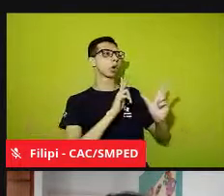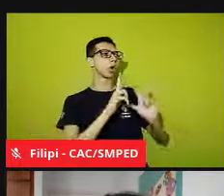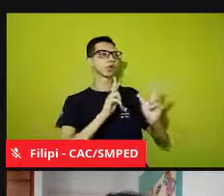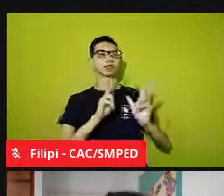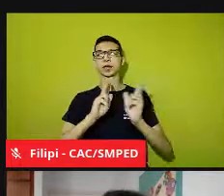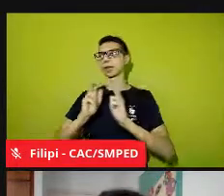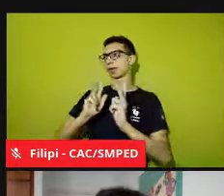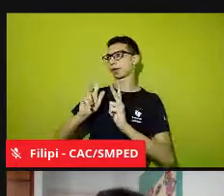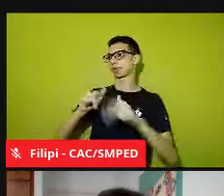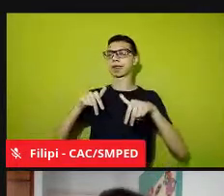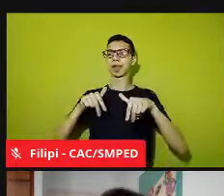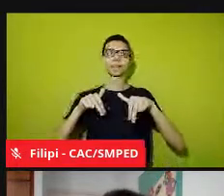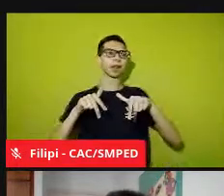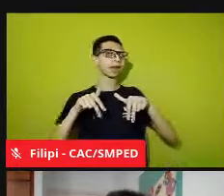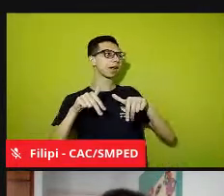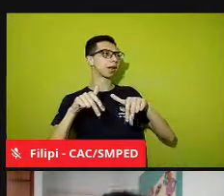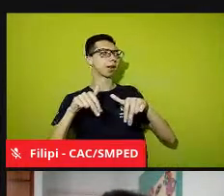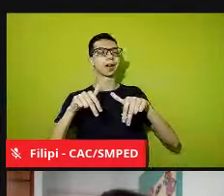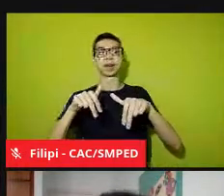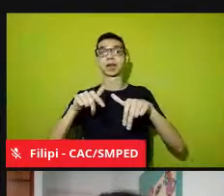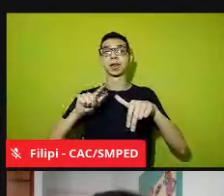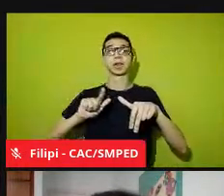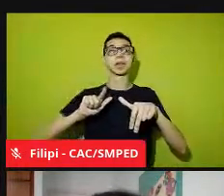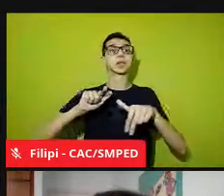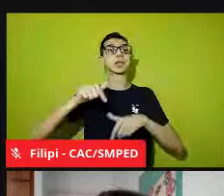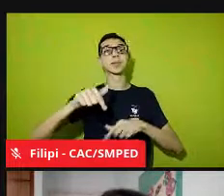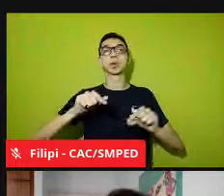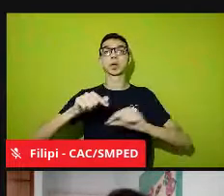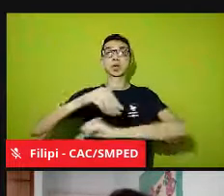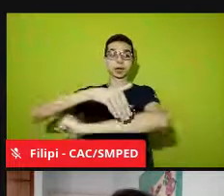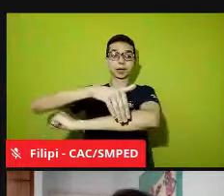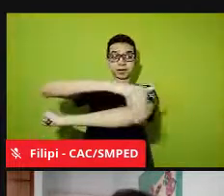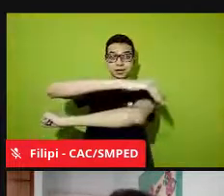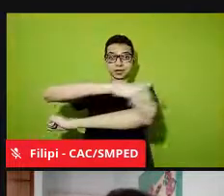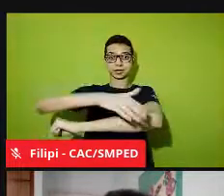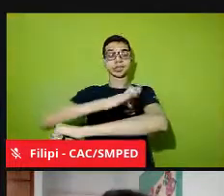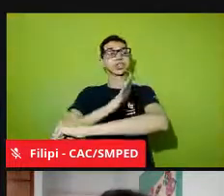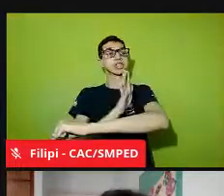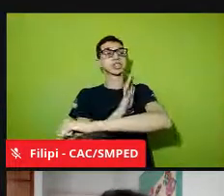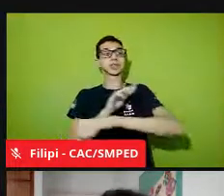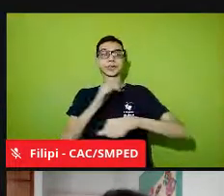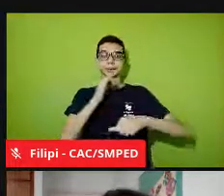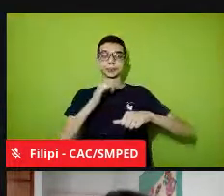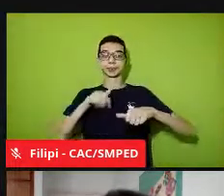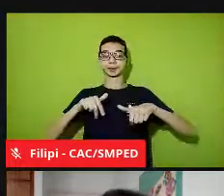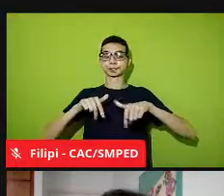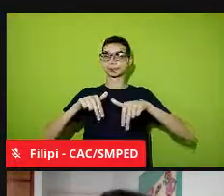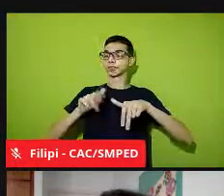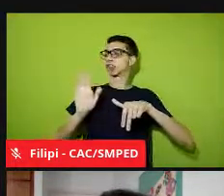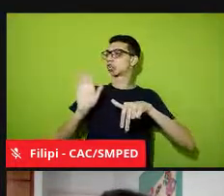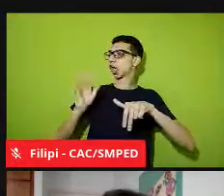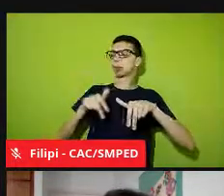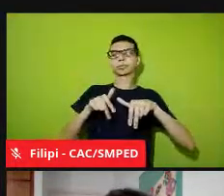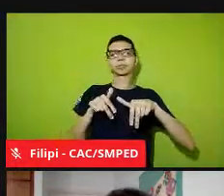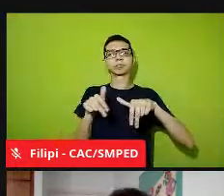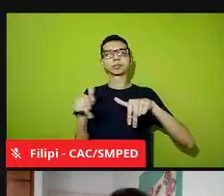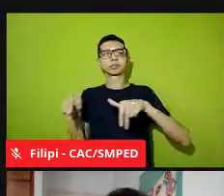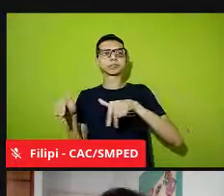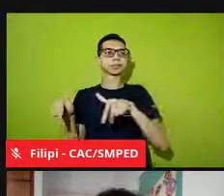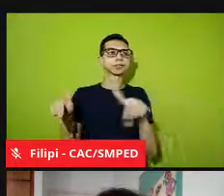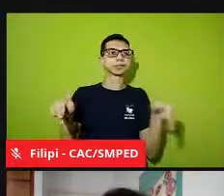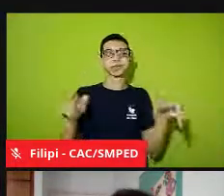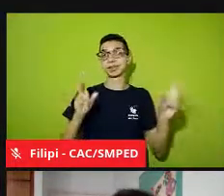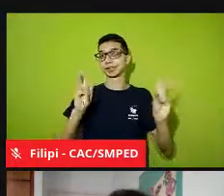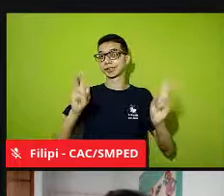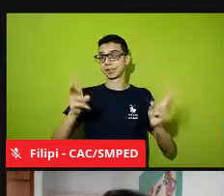hora, toma um rumo, normalmente é na esquina que a gente se despede, é na esquina que a gente faz essa última conversa com a pessoa, é